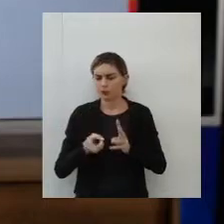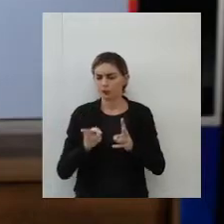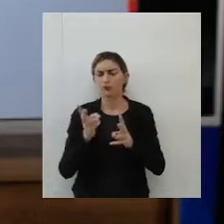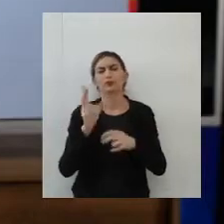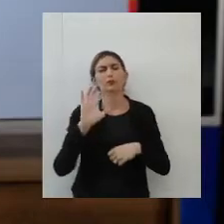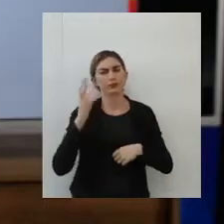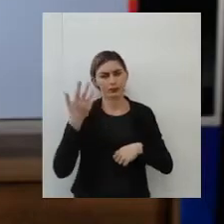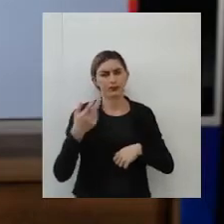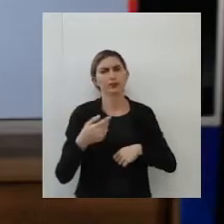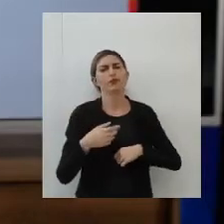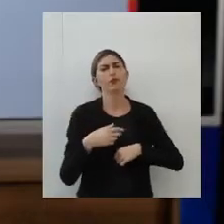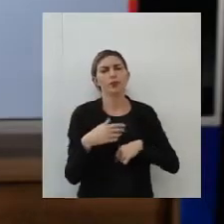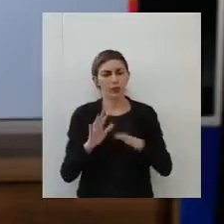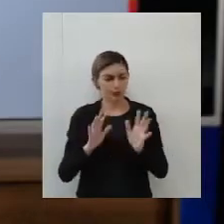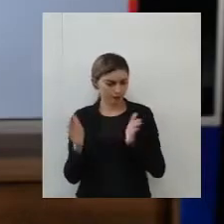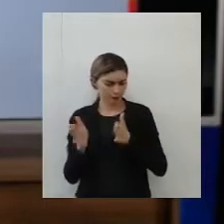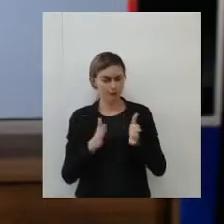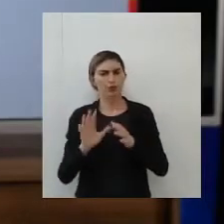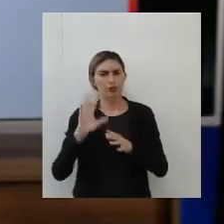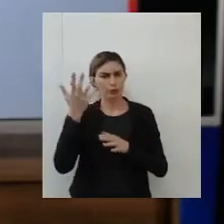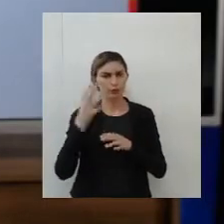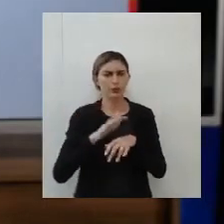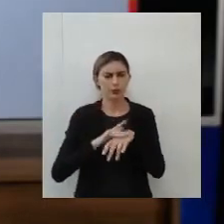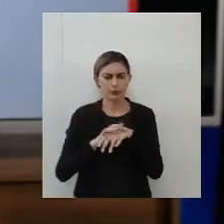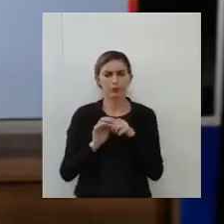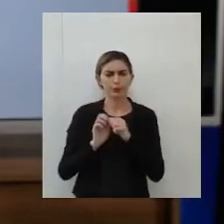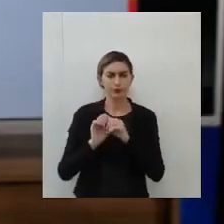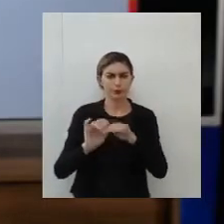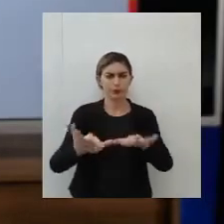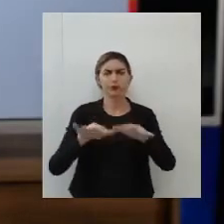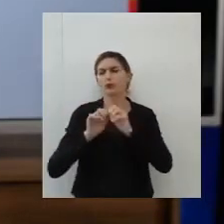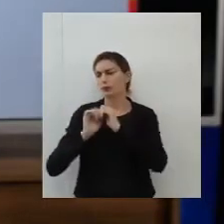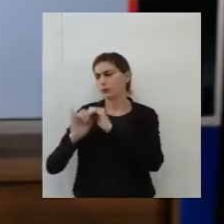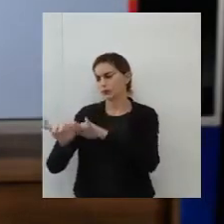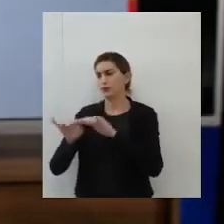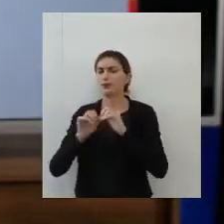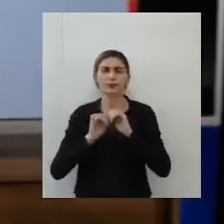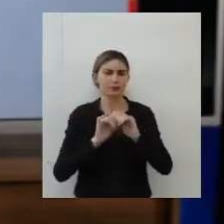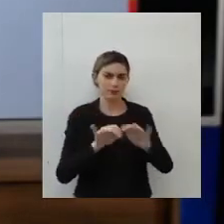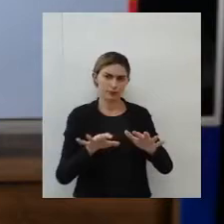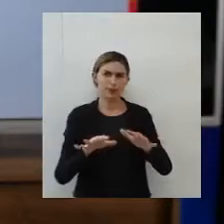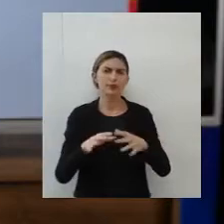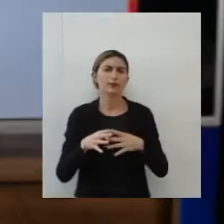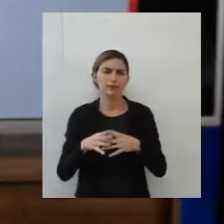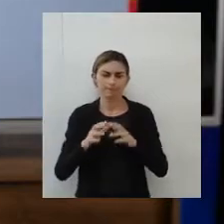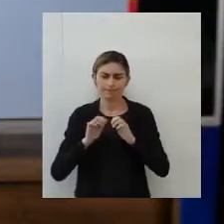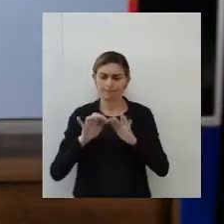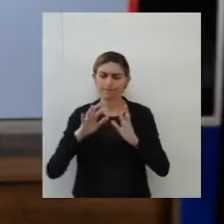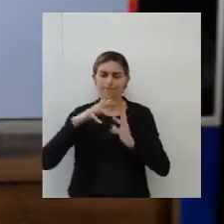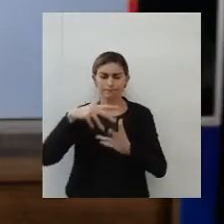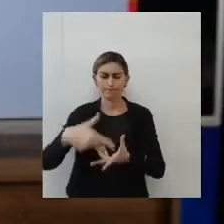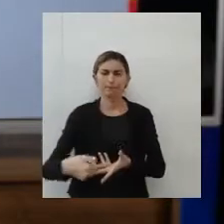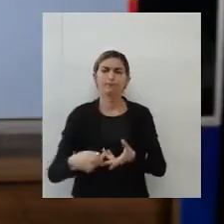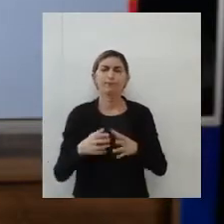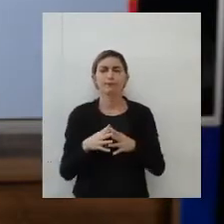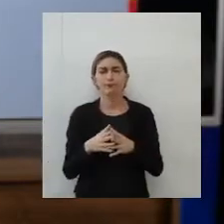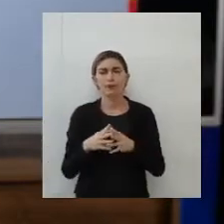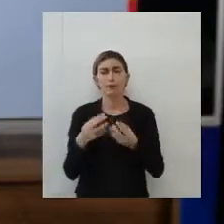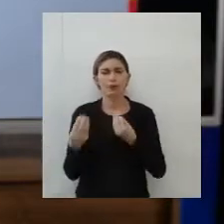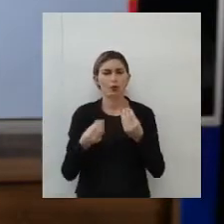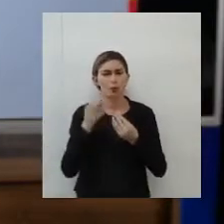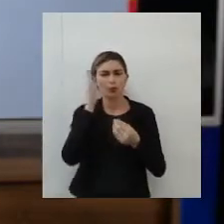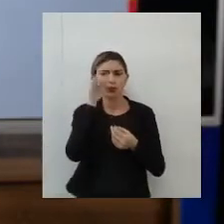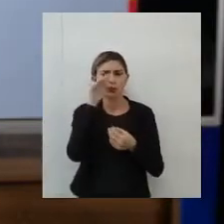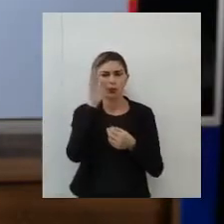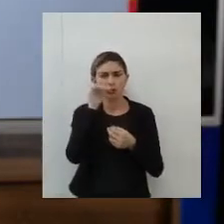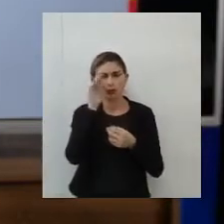aconteceram vários surtos que se espalharam pelo mundo. Como